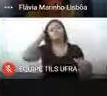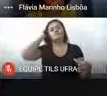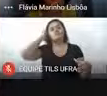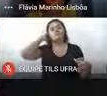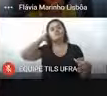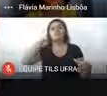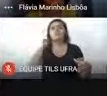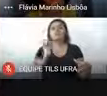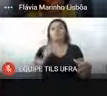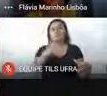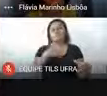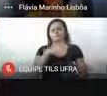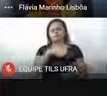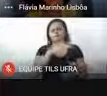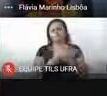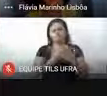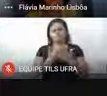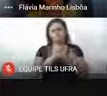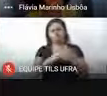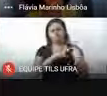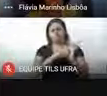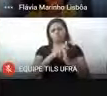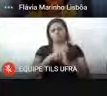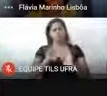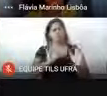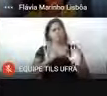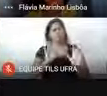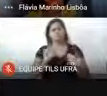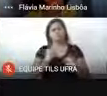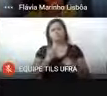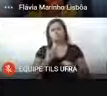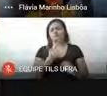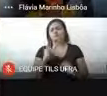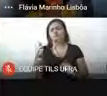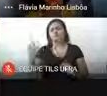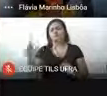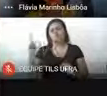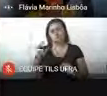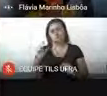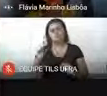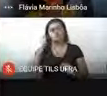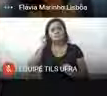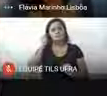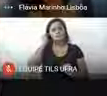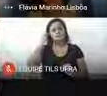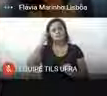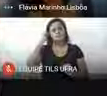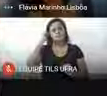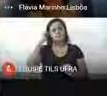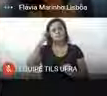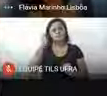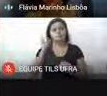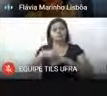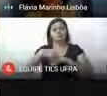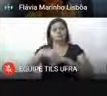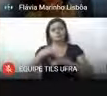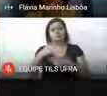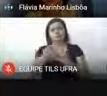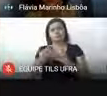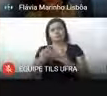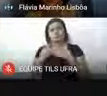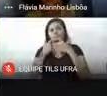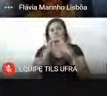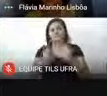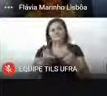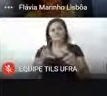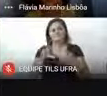outros estudos, né, e colaborarmos juntos para o crescimento dos estudos linguísticos dentro da UFRA. E quero agradecer a